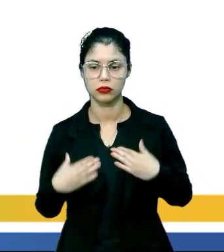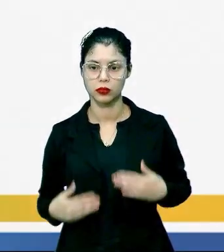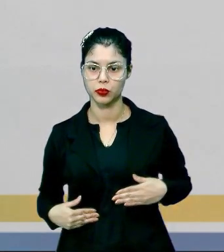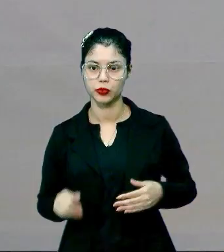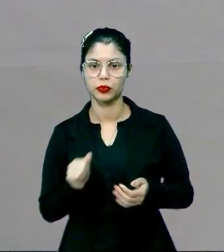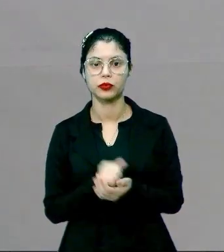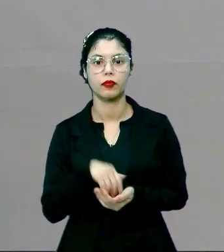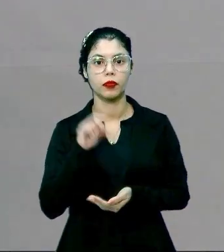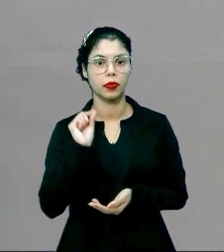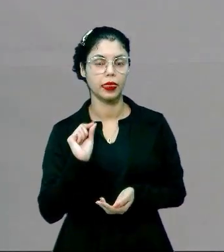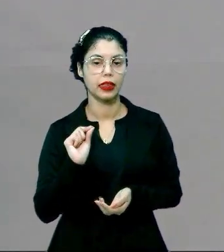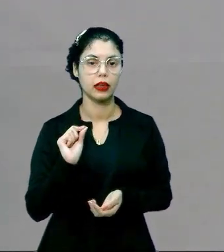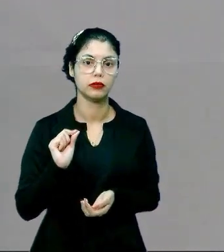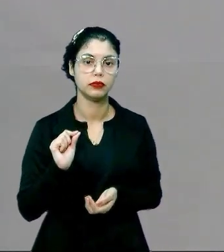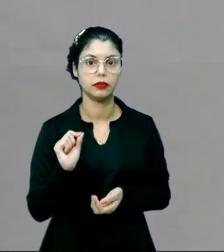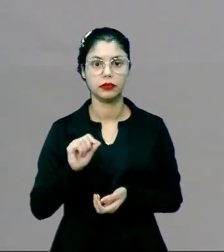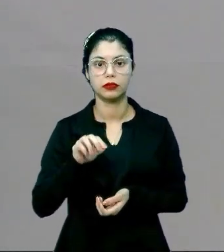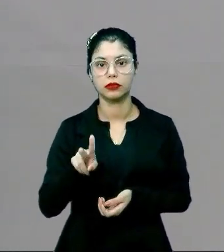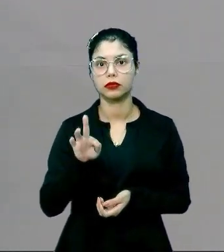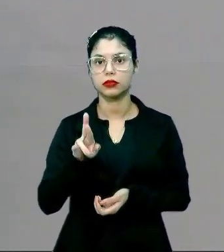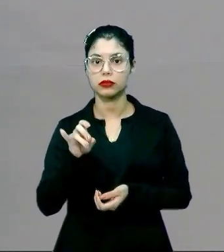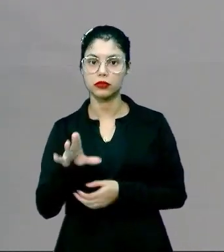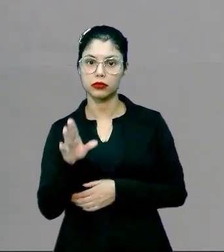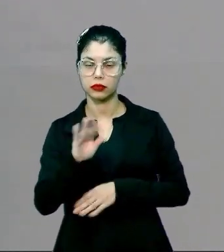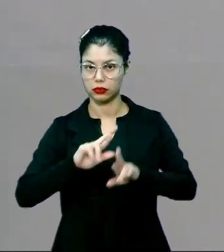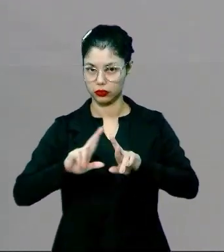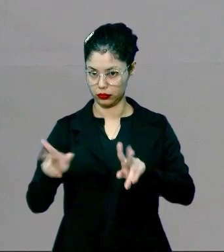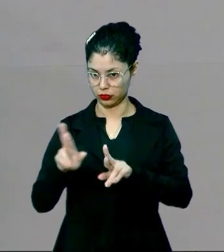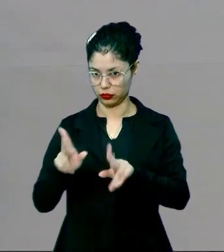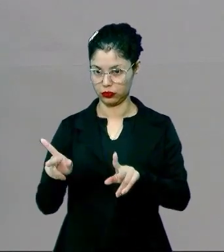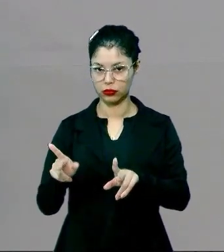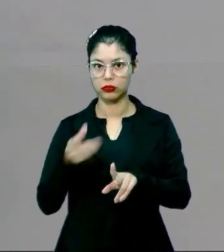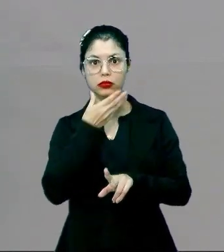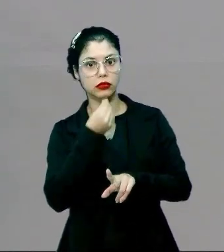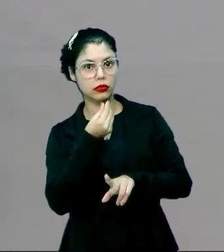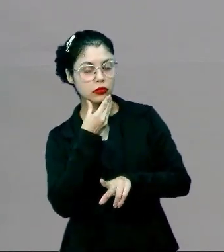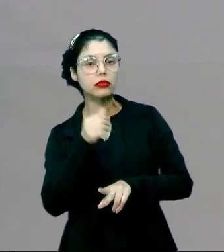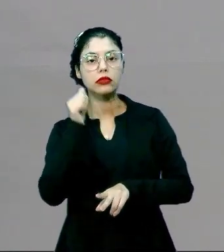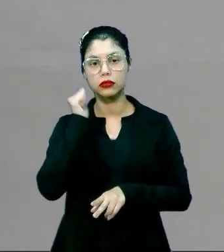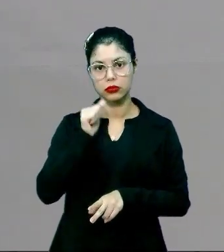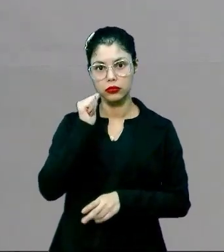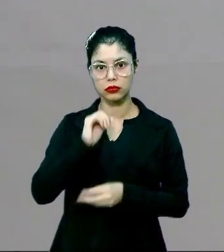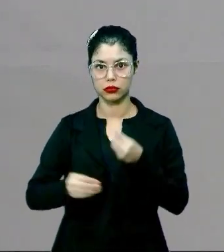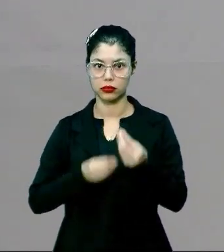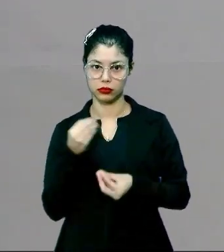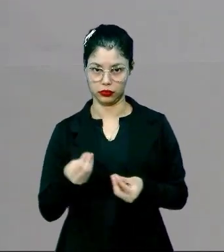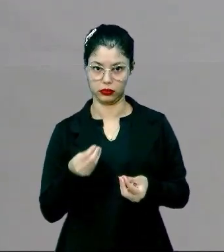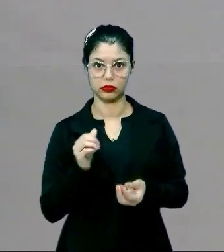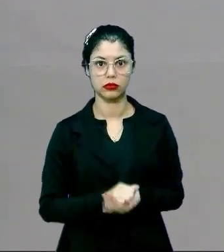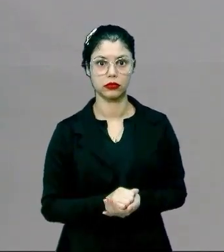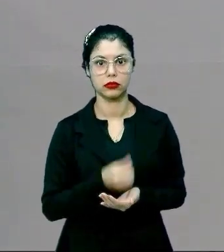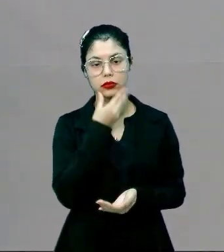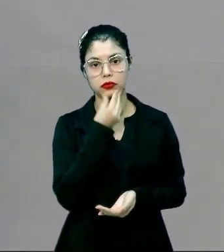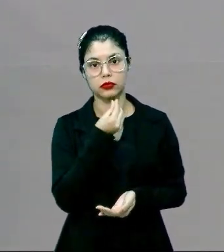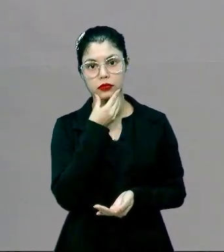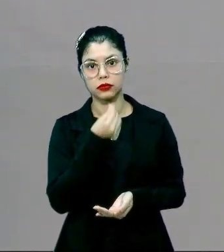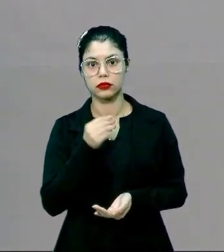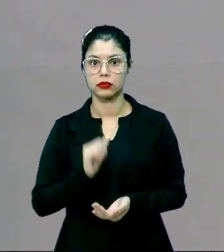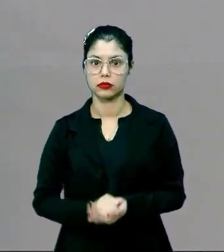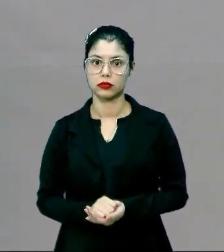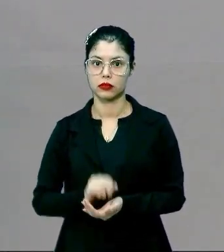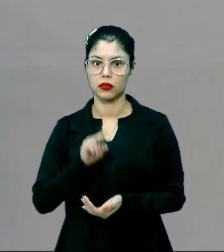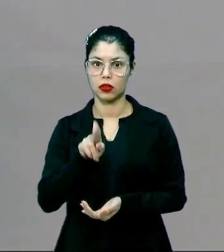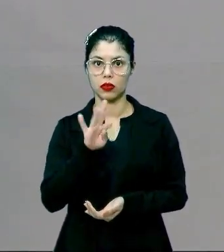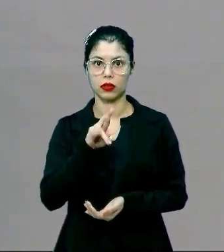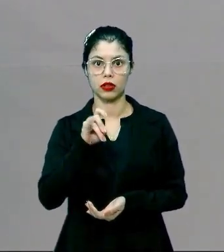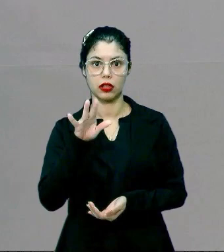corpo. Pessoal, a uretra, ela se diferencia no homem e na mulher. Como? No homem, pessoal, a